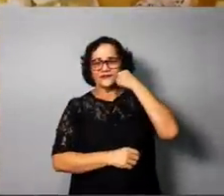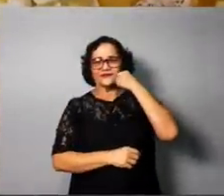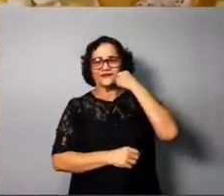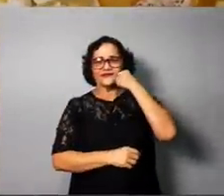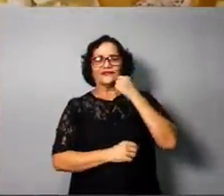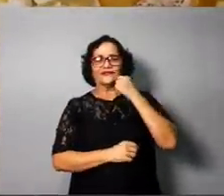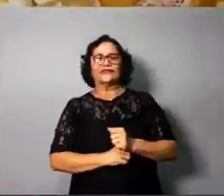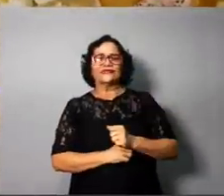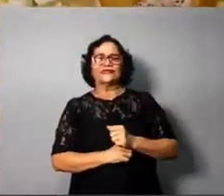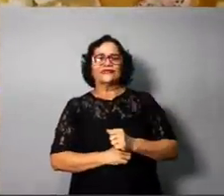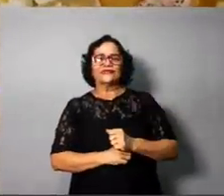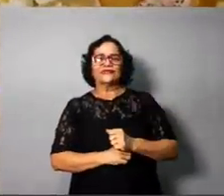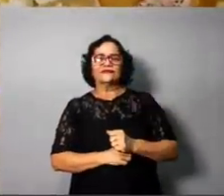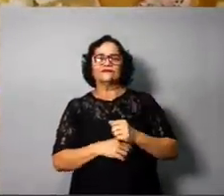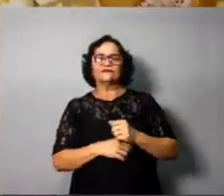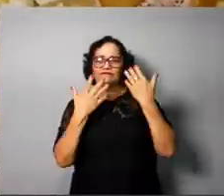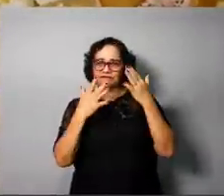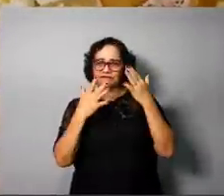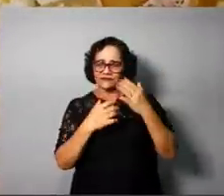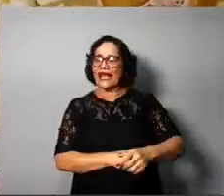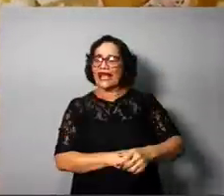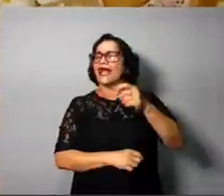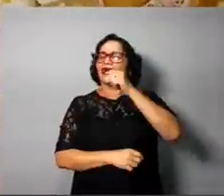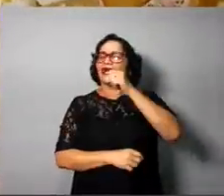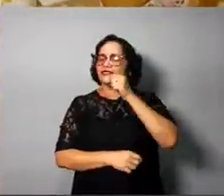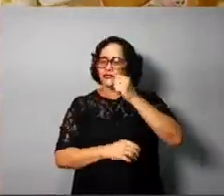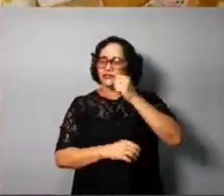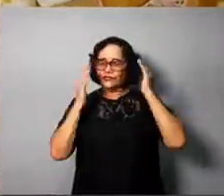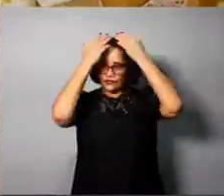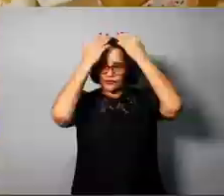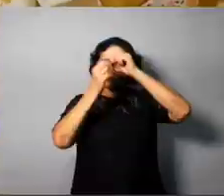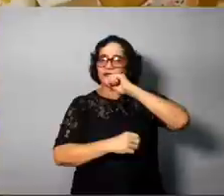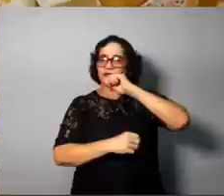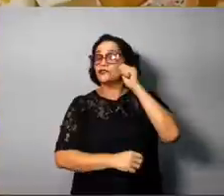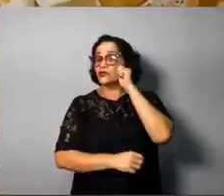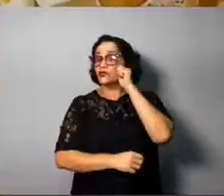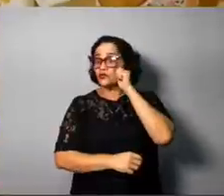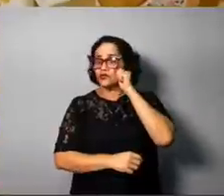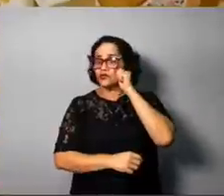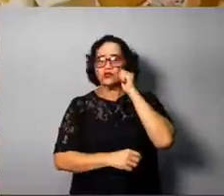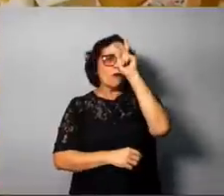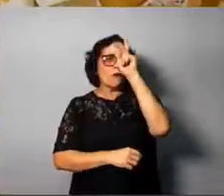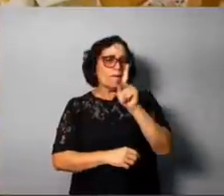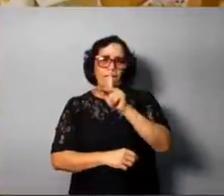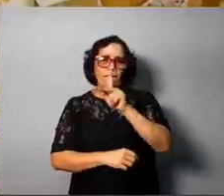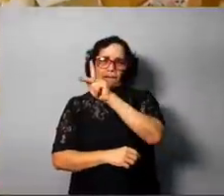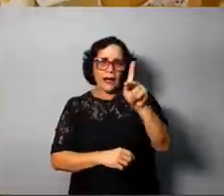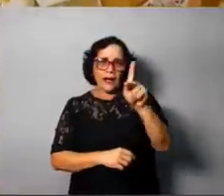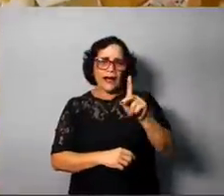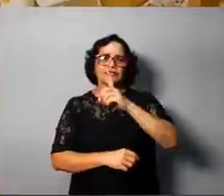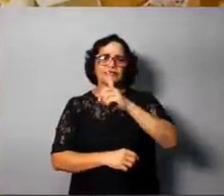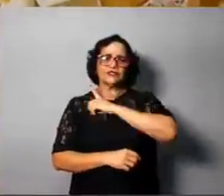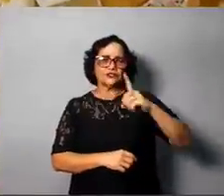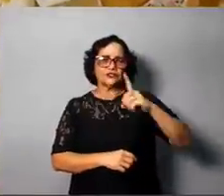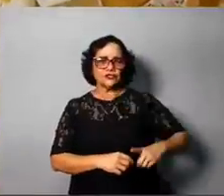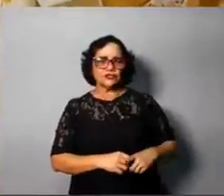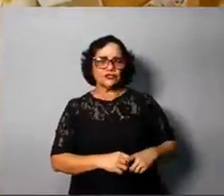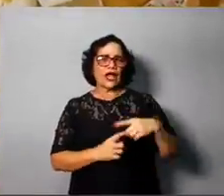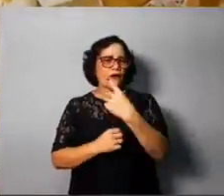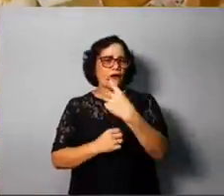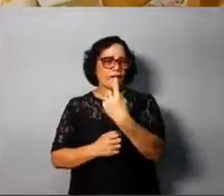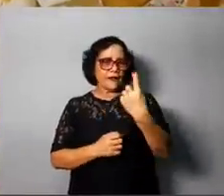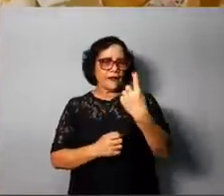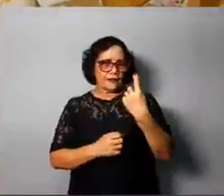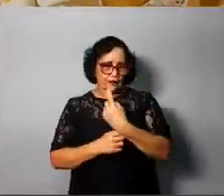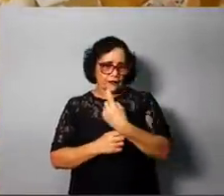Saúdo, Don Antonio, os padres que concelebram, os diáconos, cada de vocês aqui presentes